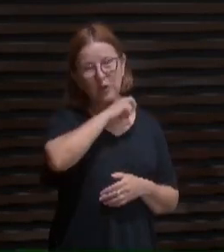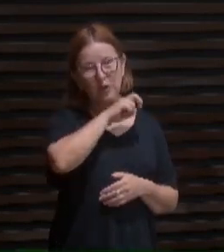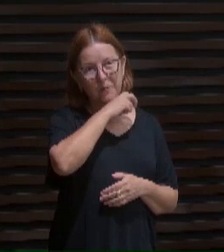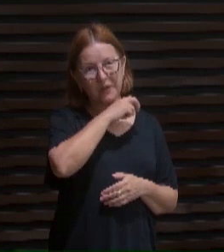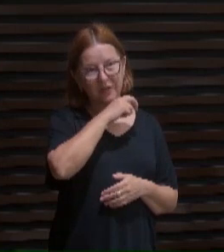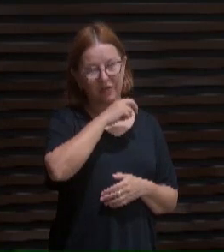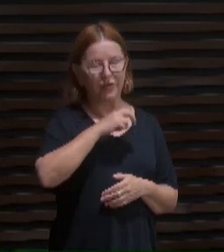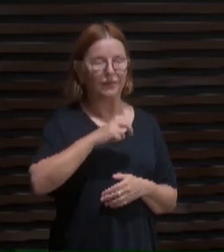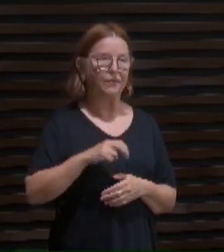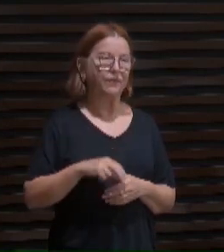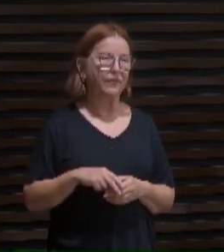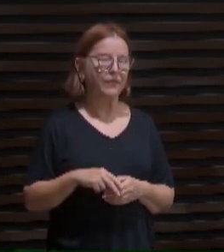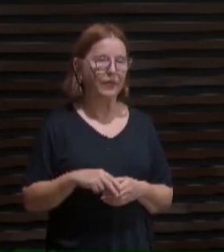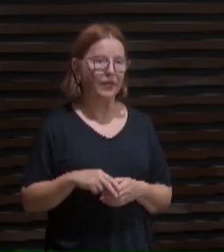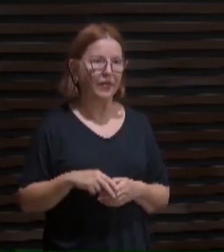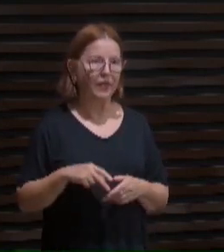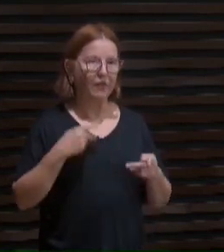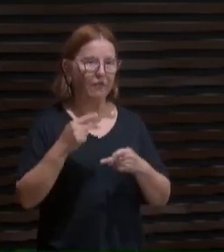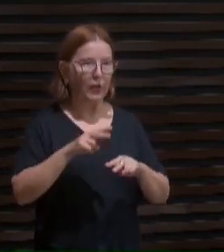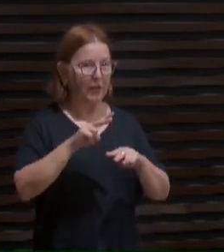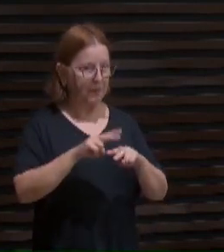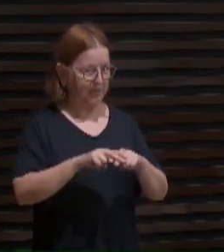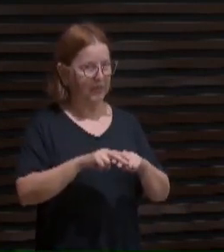no cativeiro da mulher.